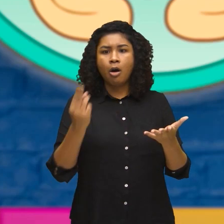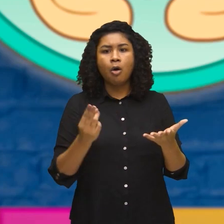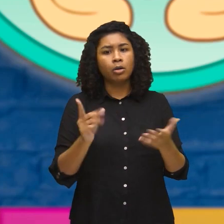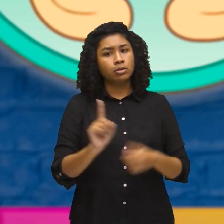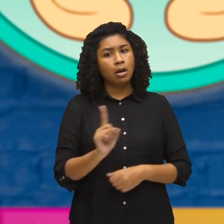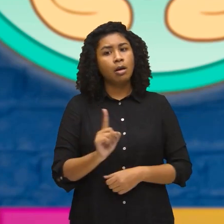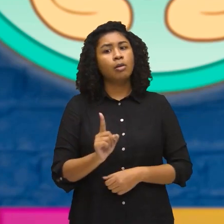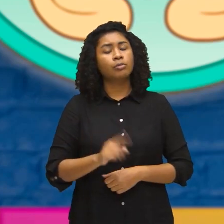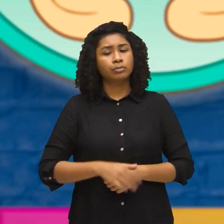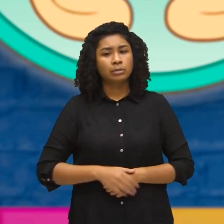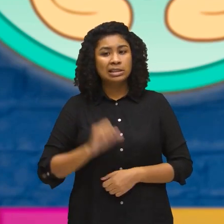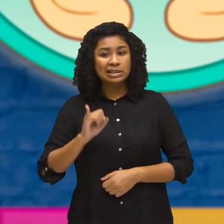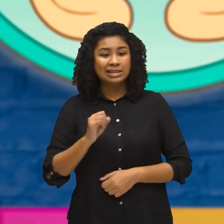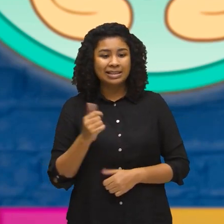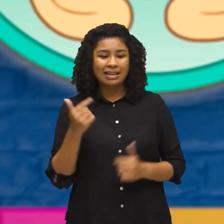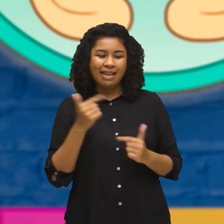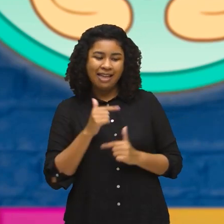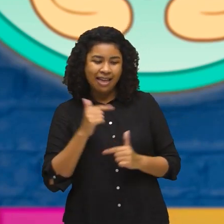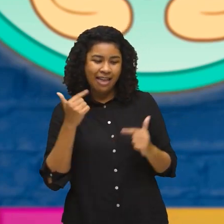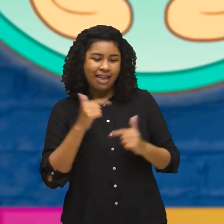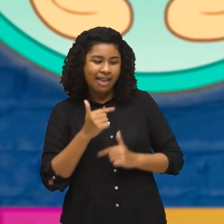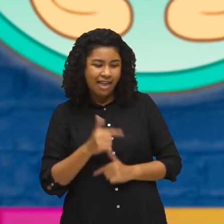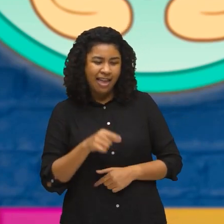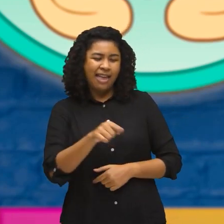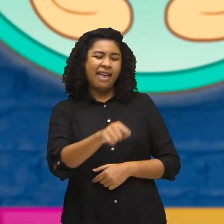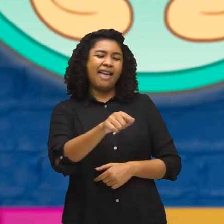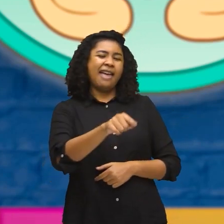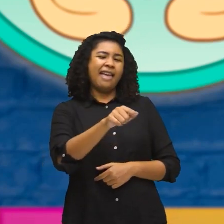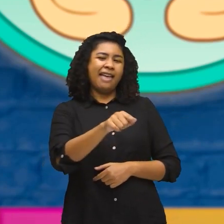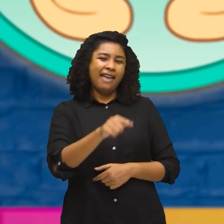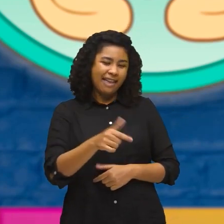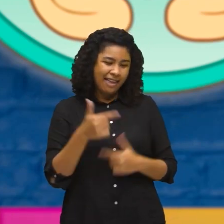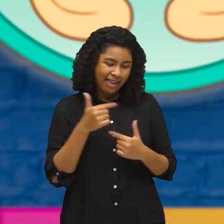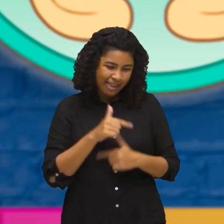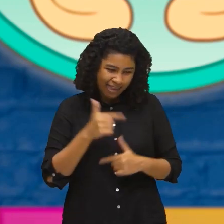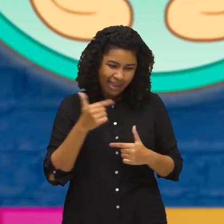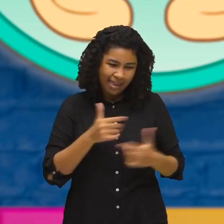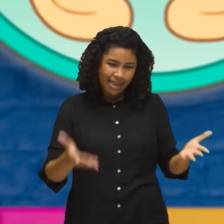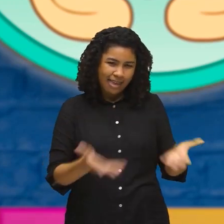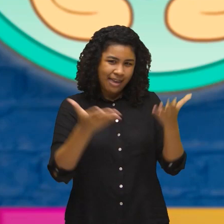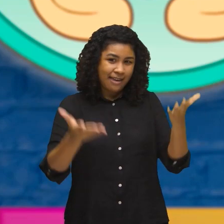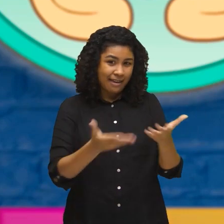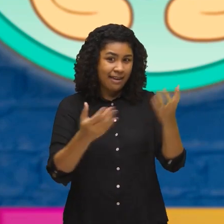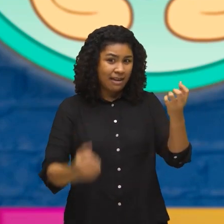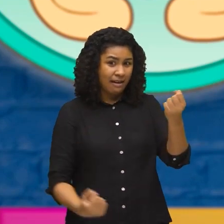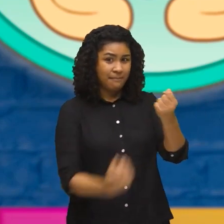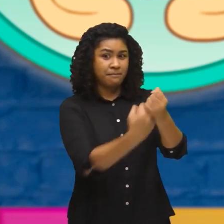ri do bullying, ele faz com que o agressor continue